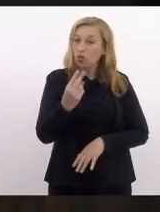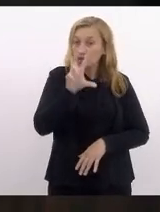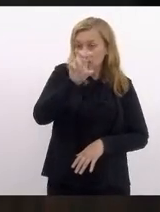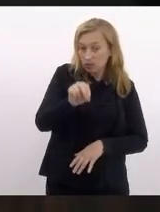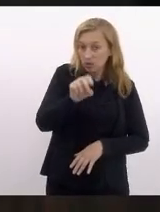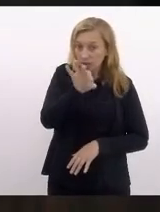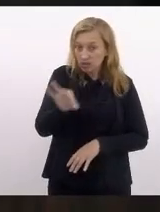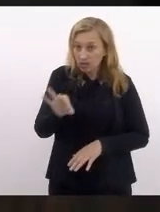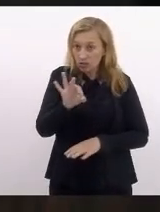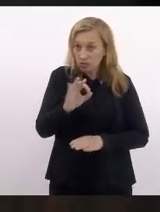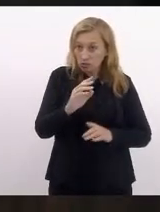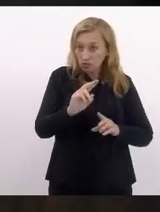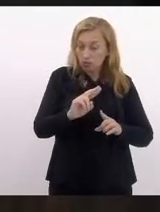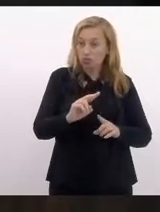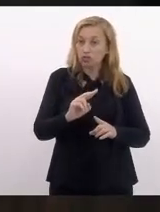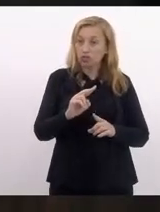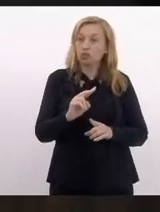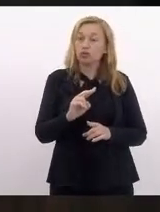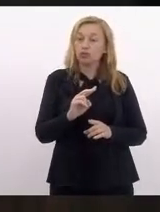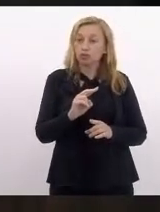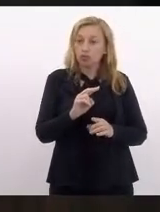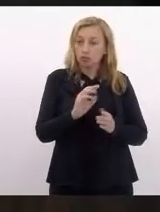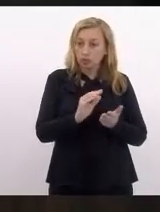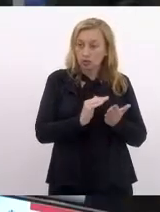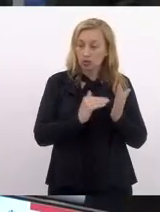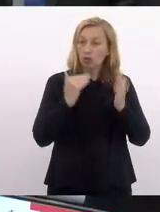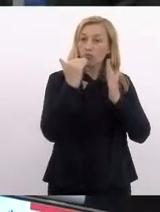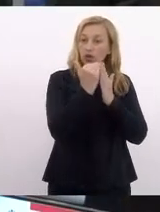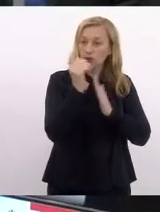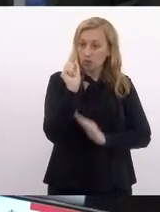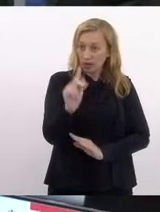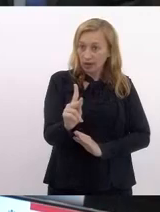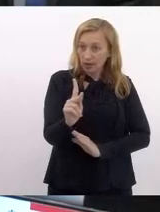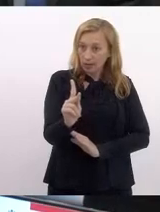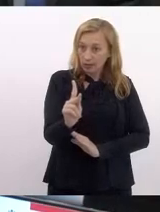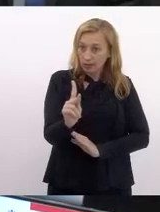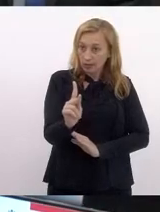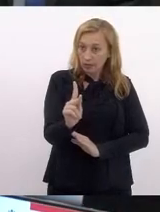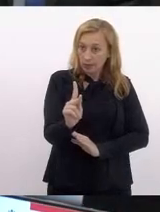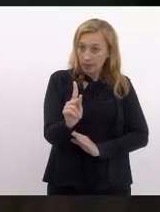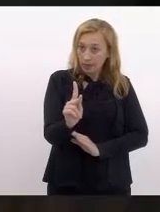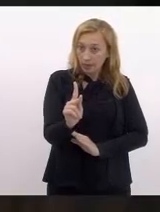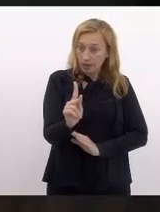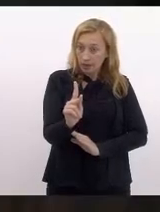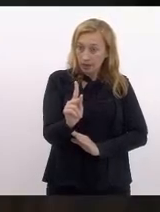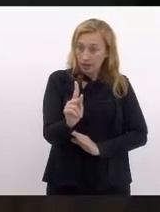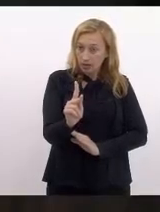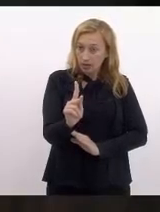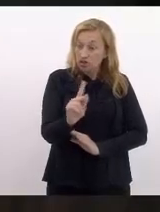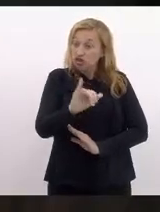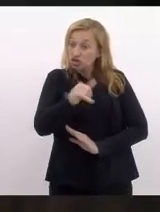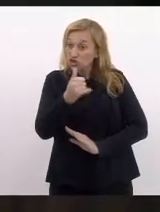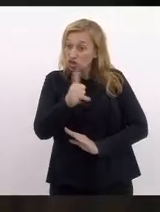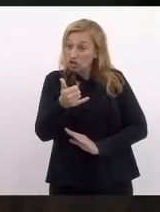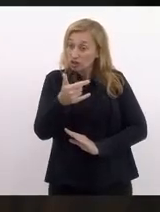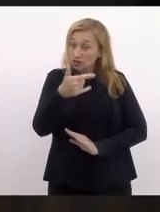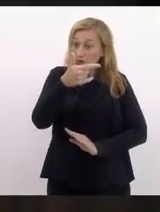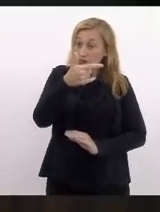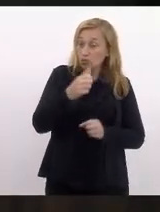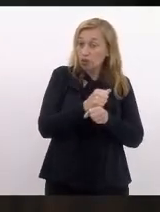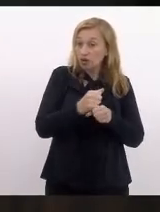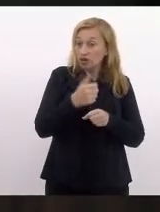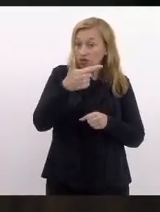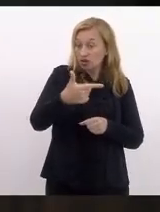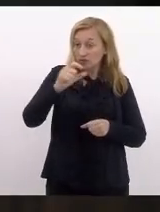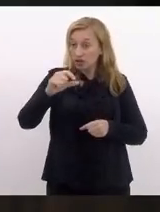por cento desse aumento em Ok e a partir de Janeiro de 23